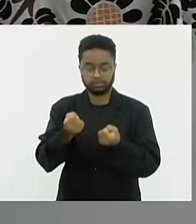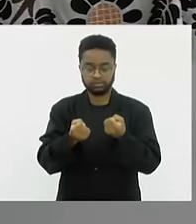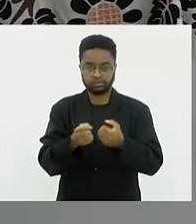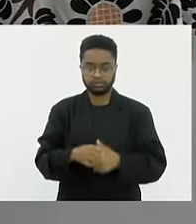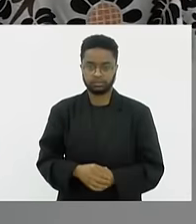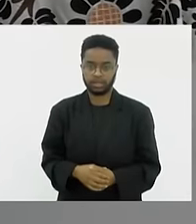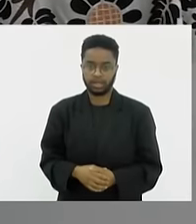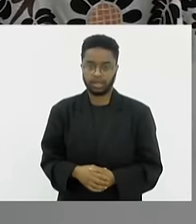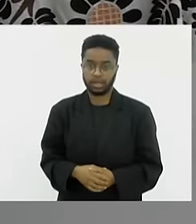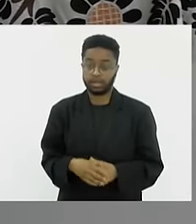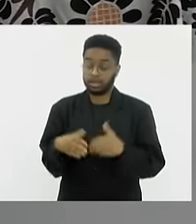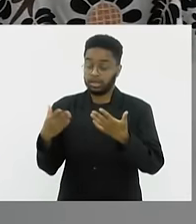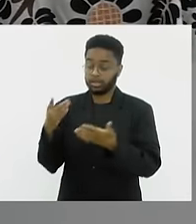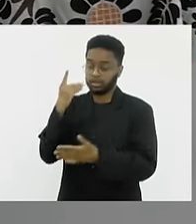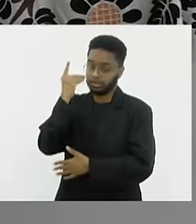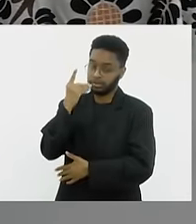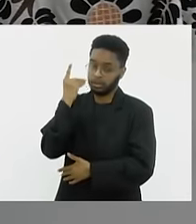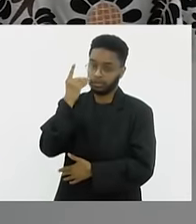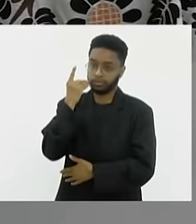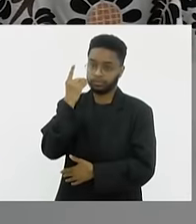Deputado,